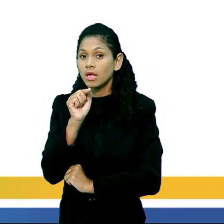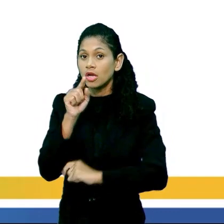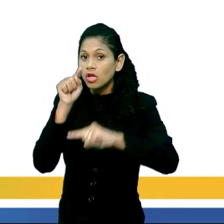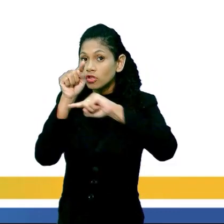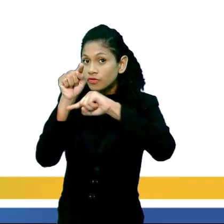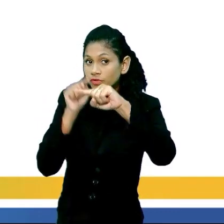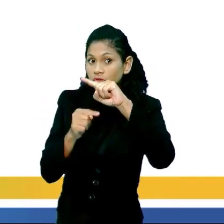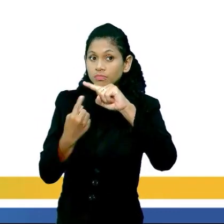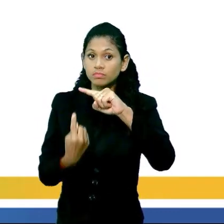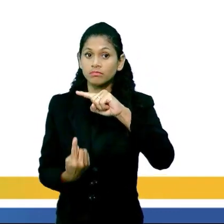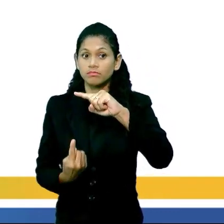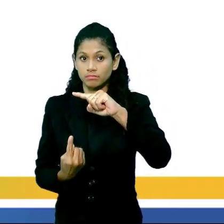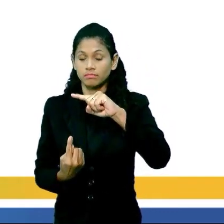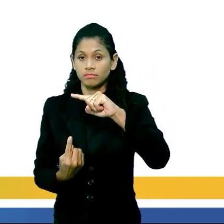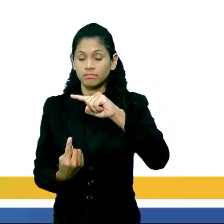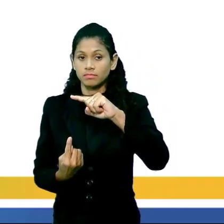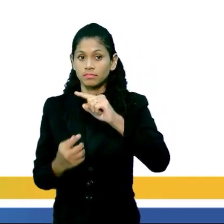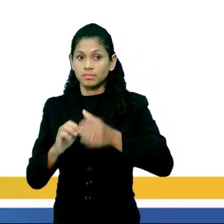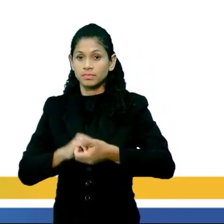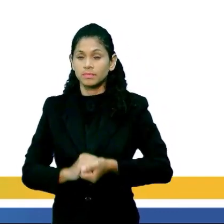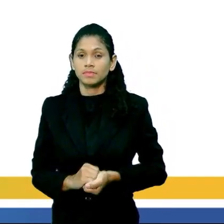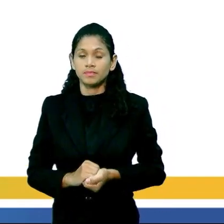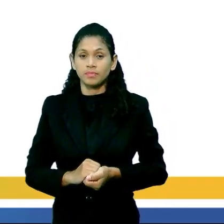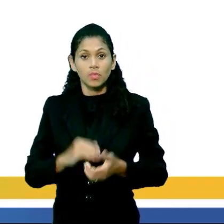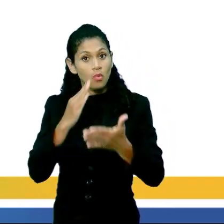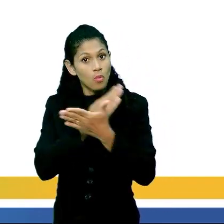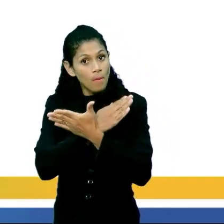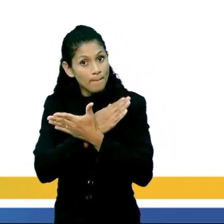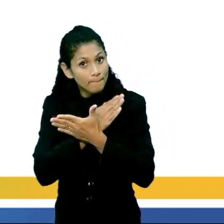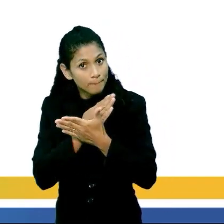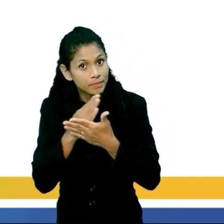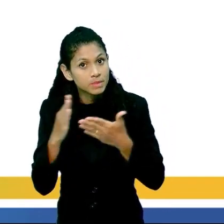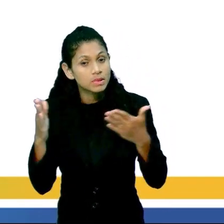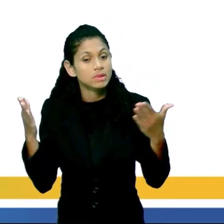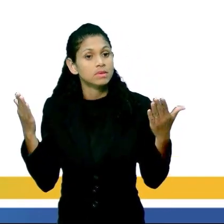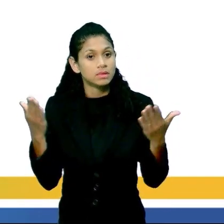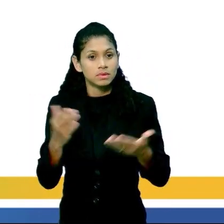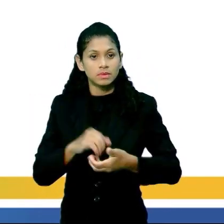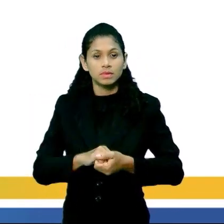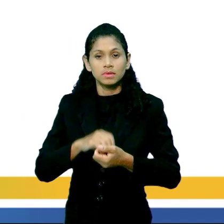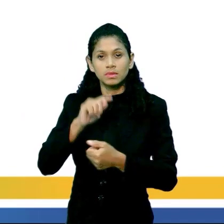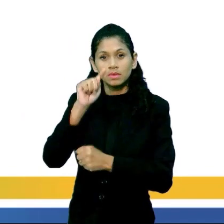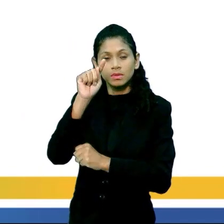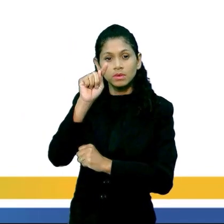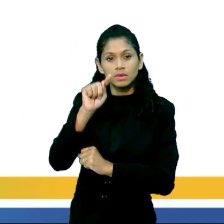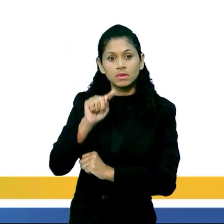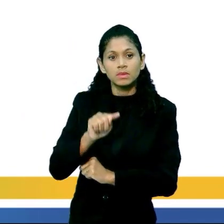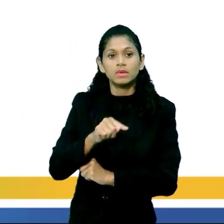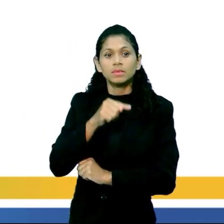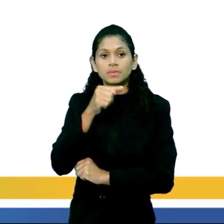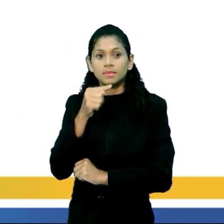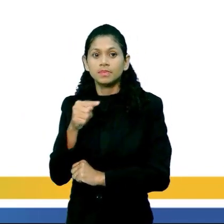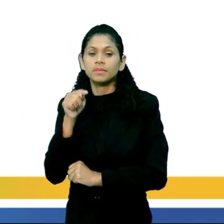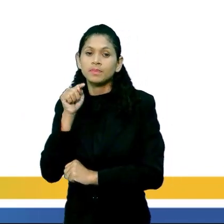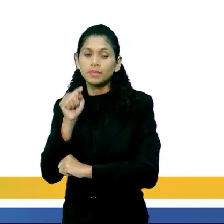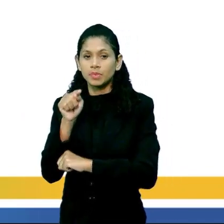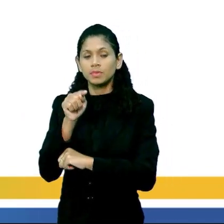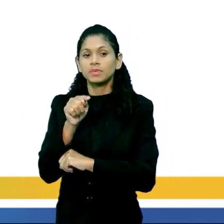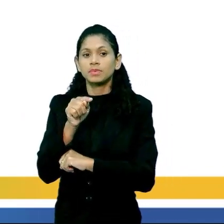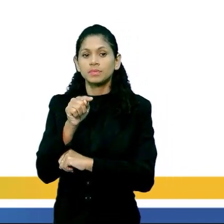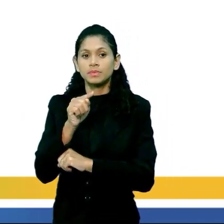E aí nós vamos ter, ó, vamos lá, começando a operação. θ vezes o R1 menos,